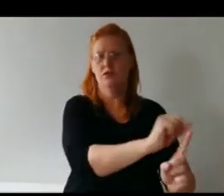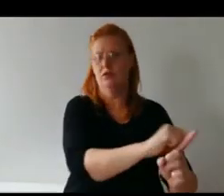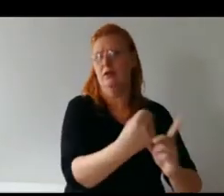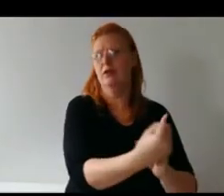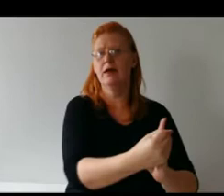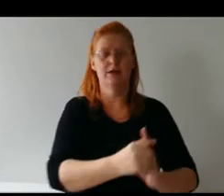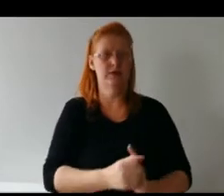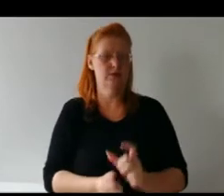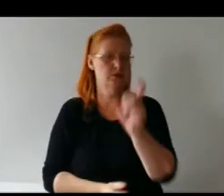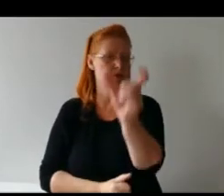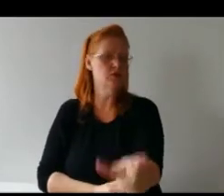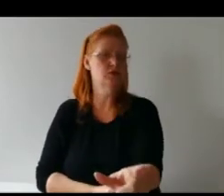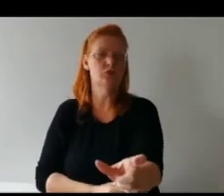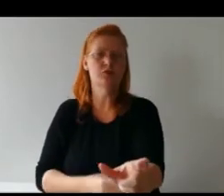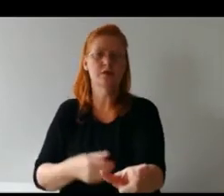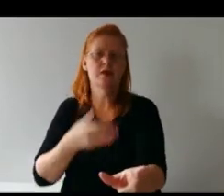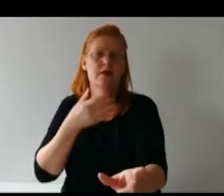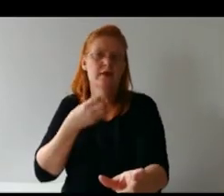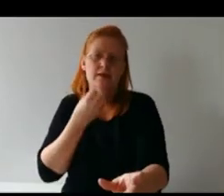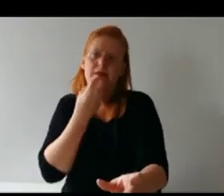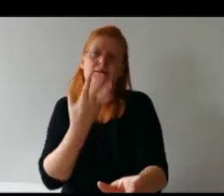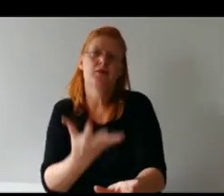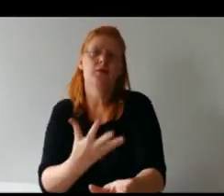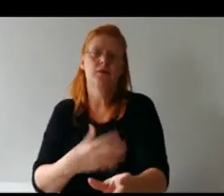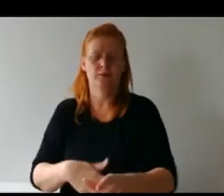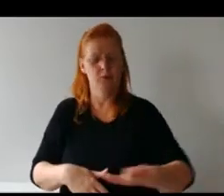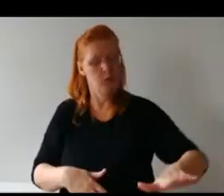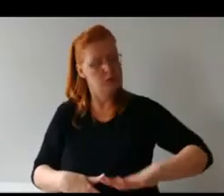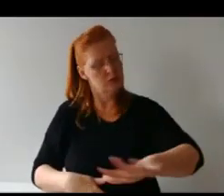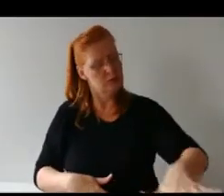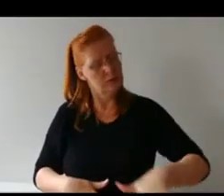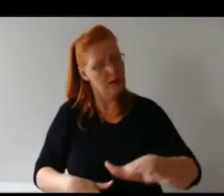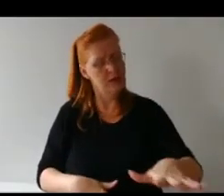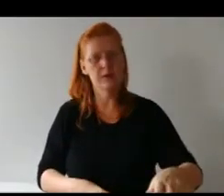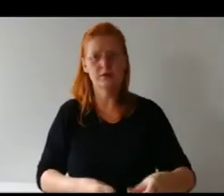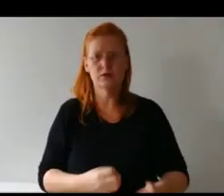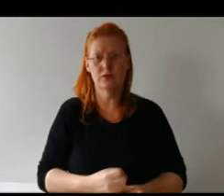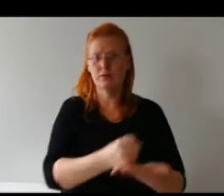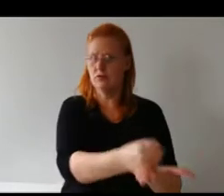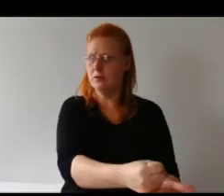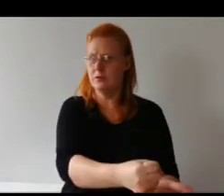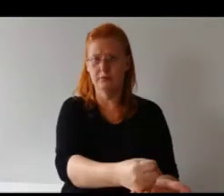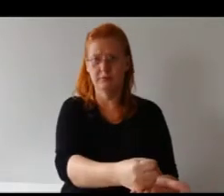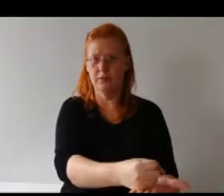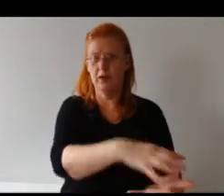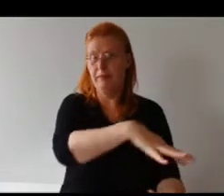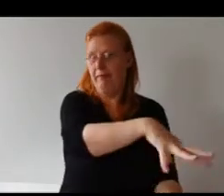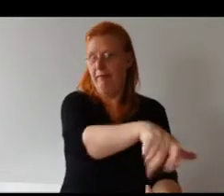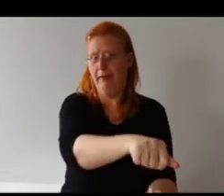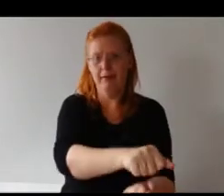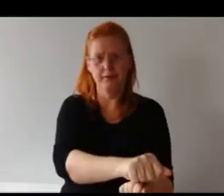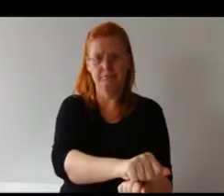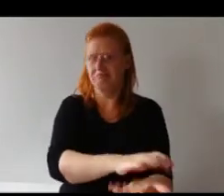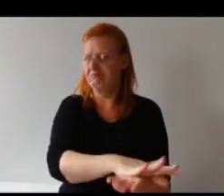benefício para a sociedade, se o homem ia estar satisfeito, se o espaço, se ele estava contribuindo de alguma forma para o espaço ou